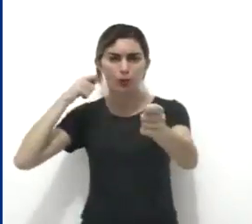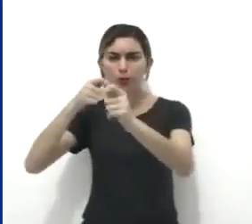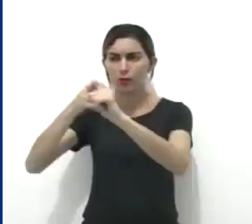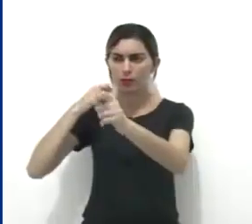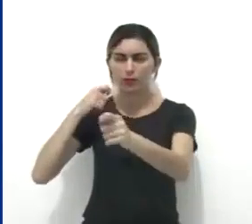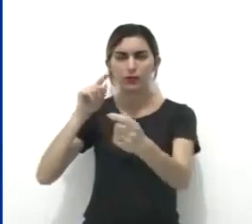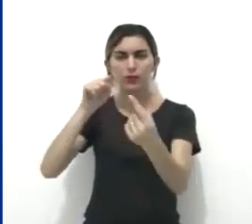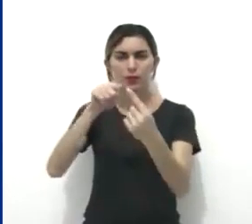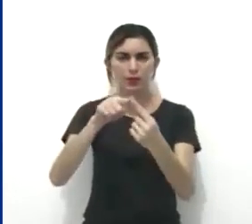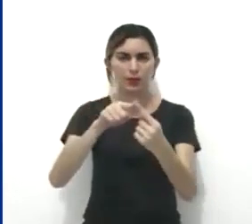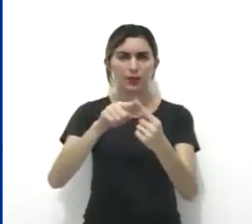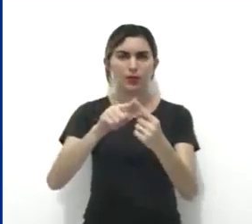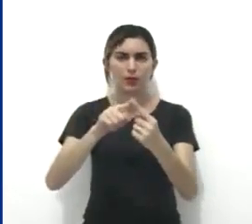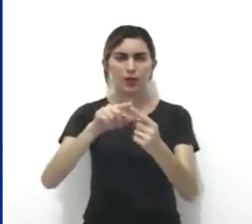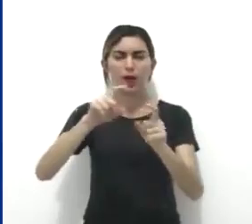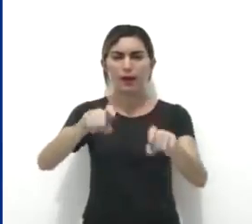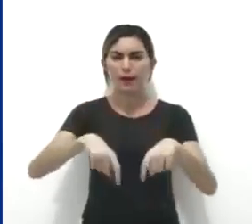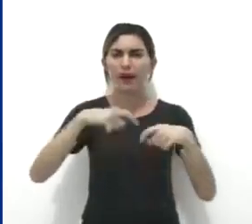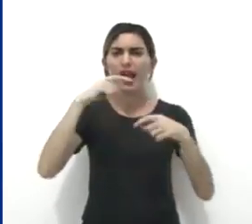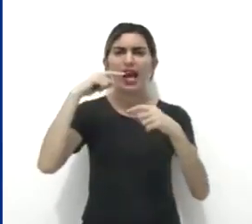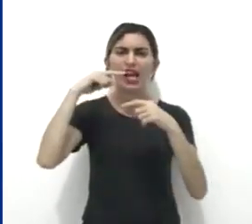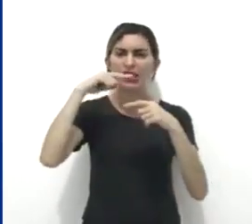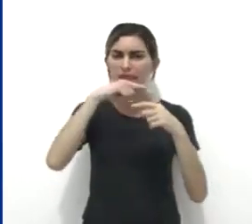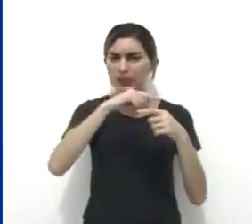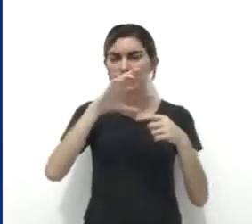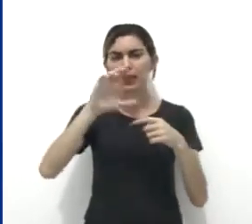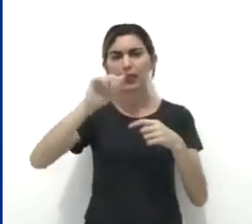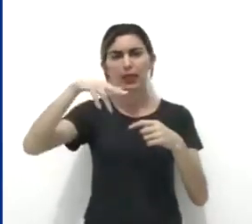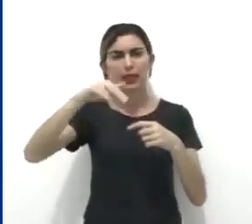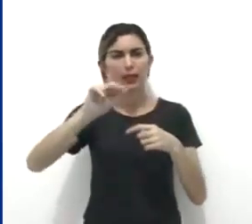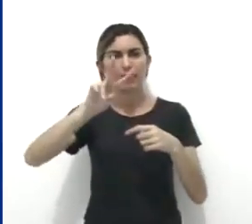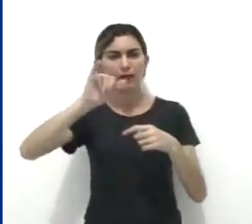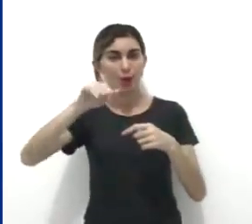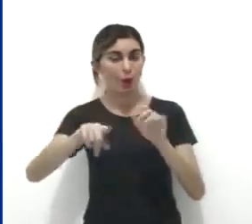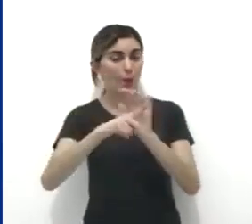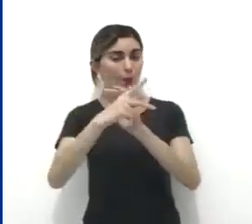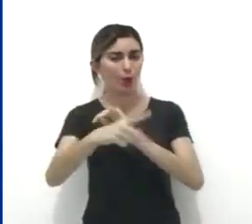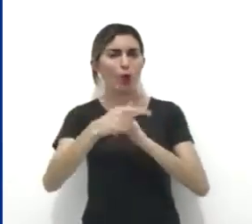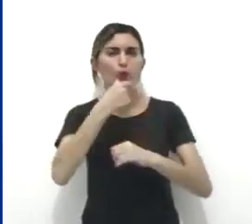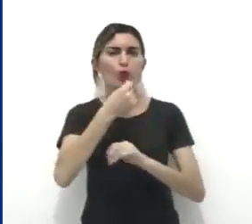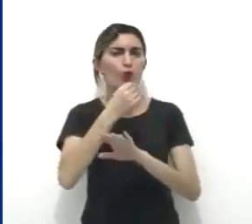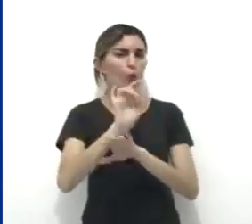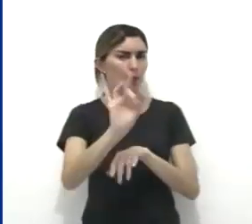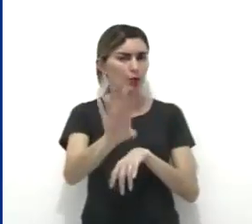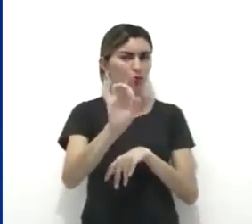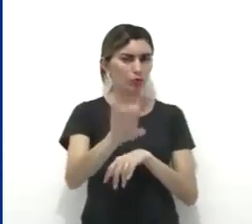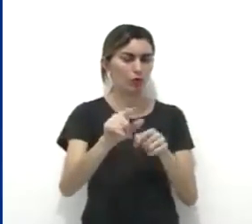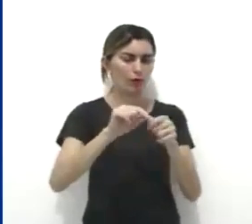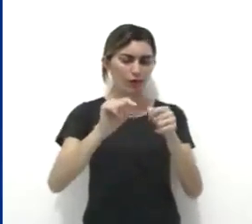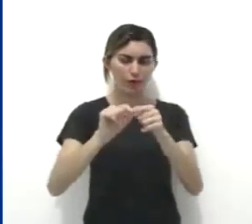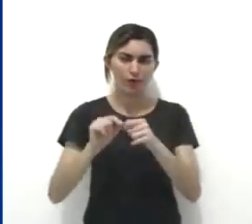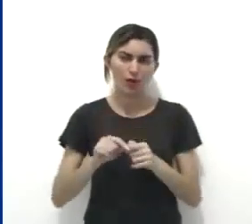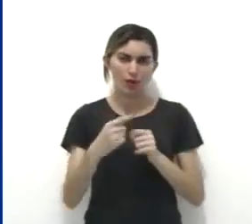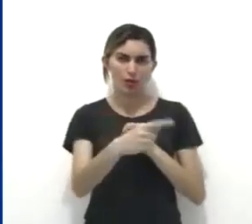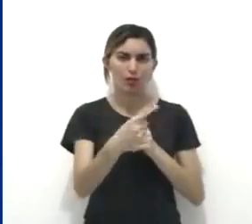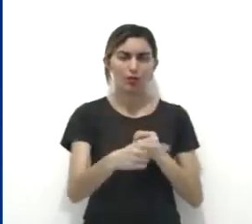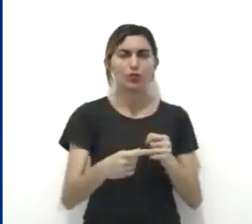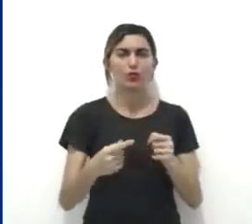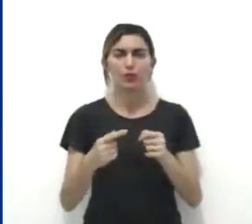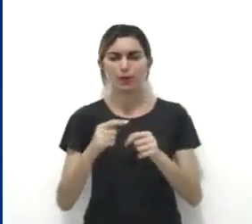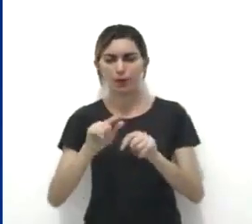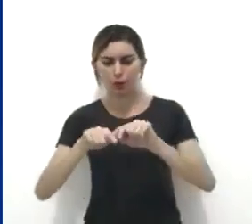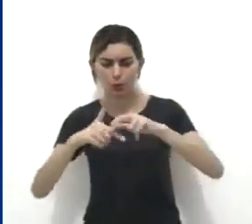e tem relação com o ciclo canavial. Só participam homens e eles mesmos são que fabricam as